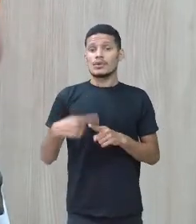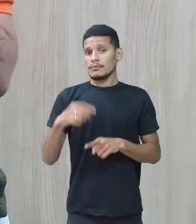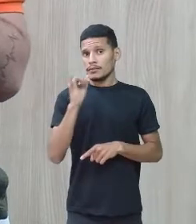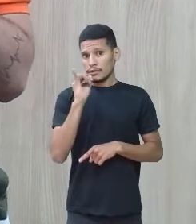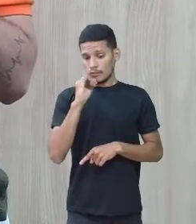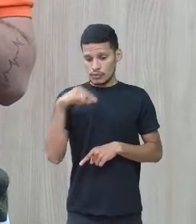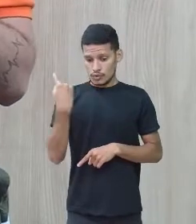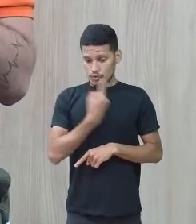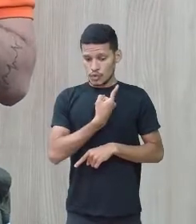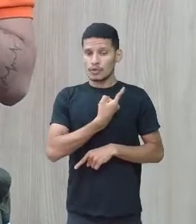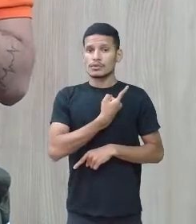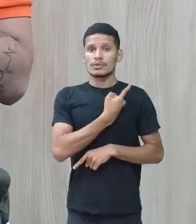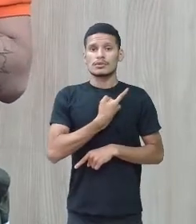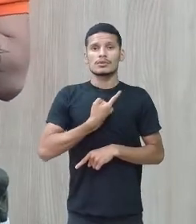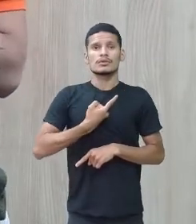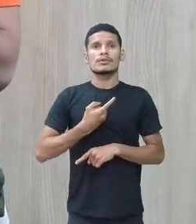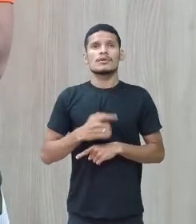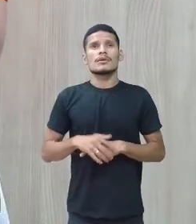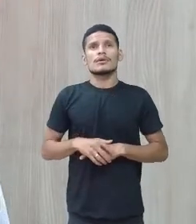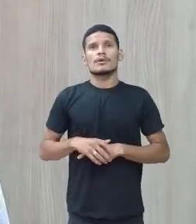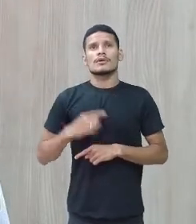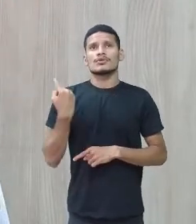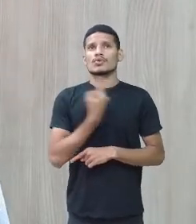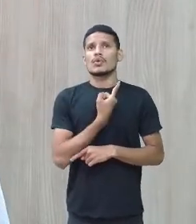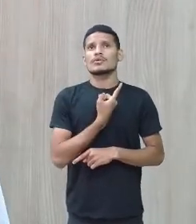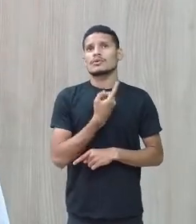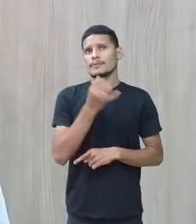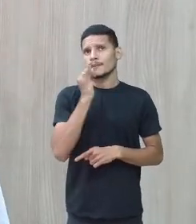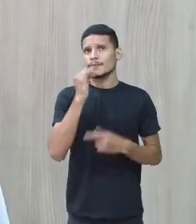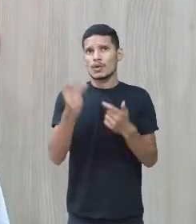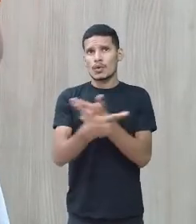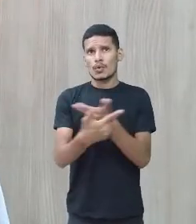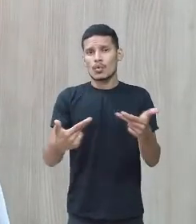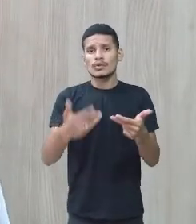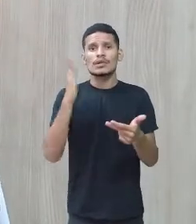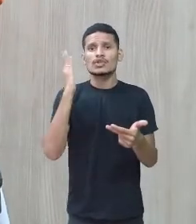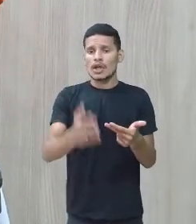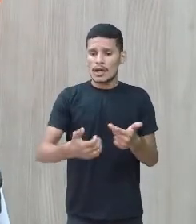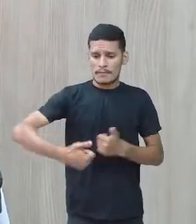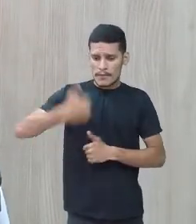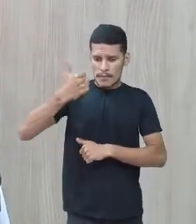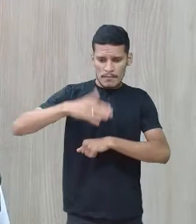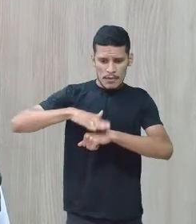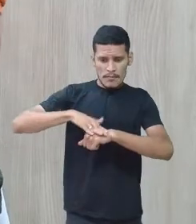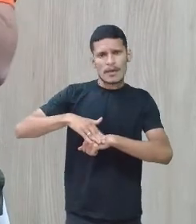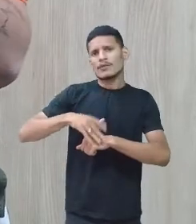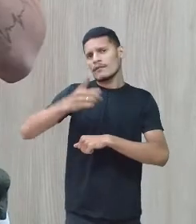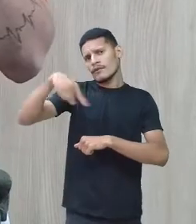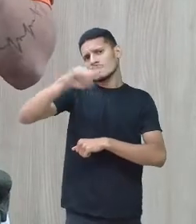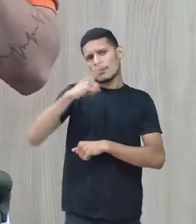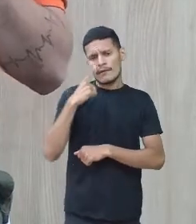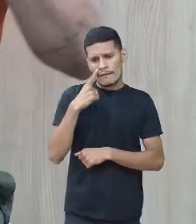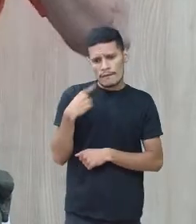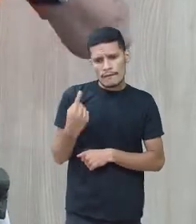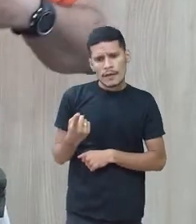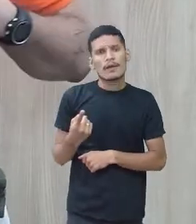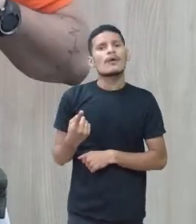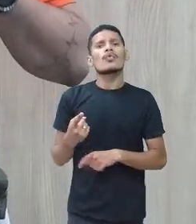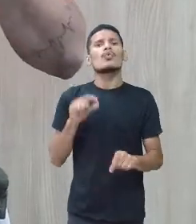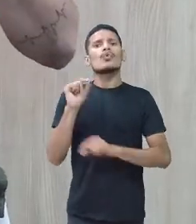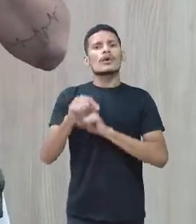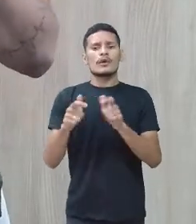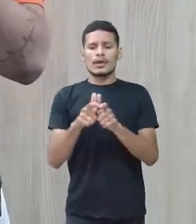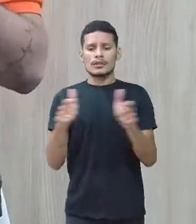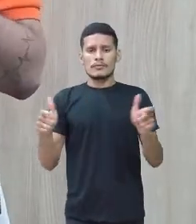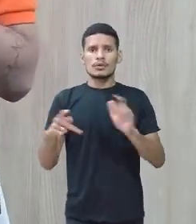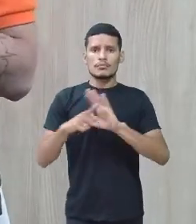a gente... são coisas que, no primeiro modo, você vai ver o